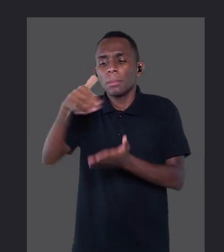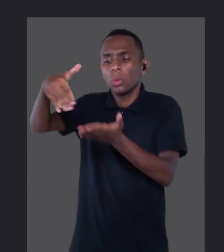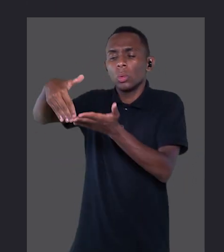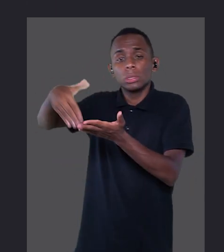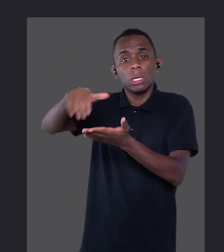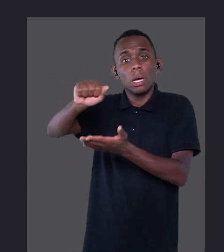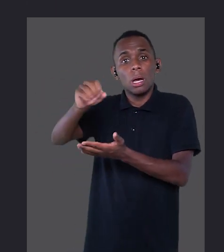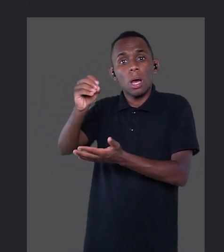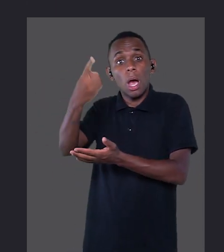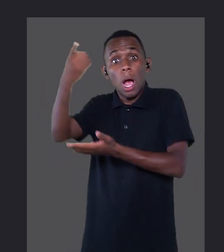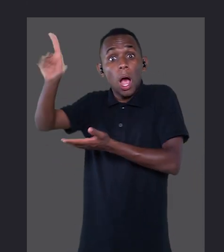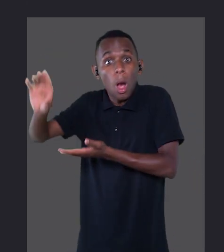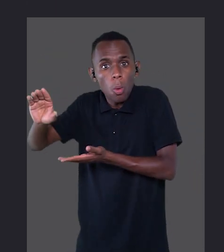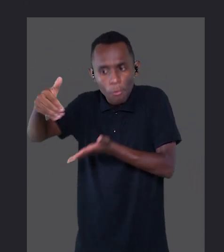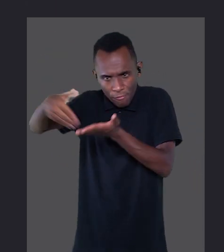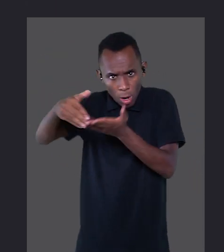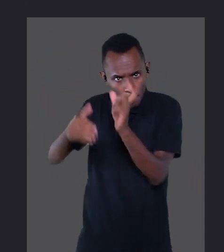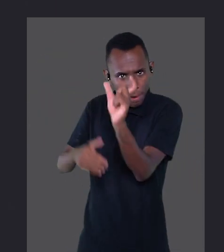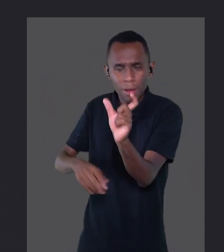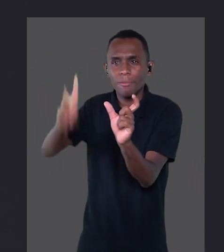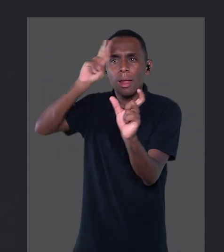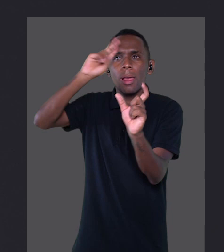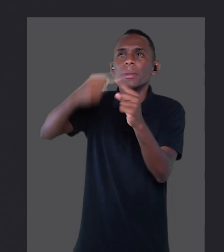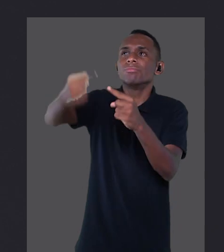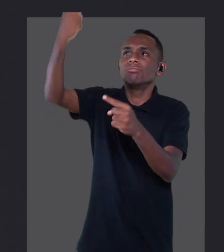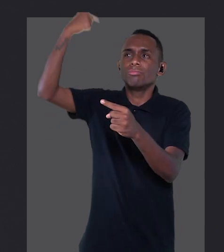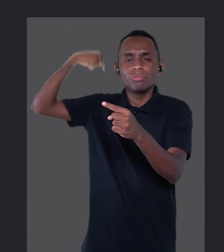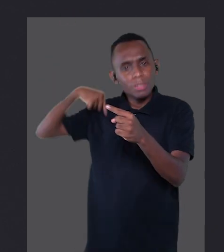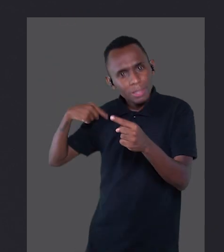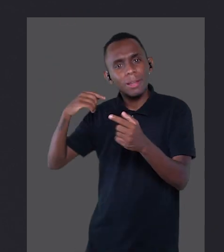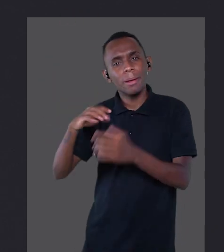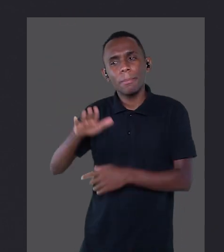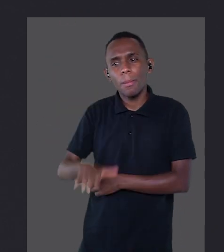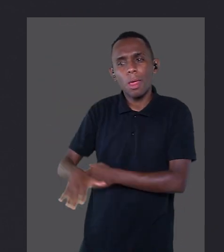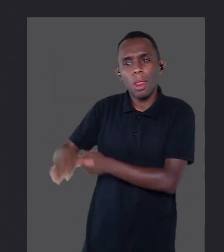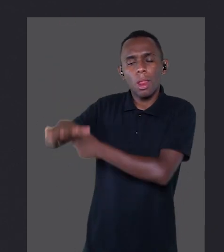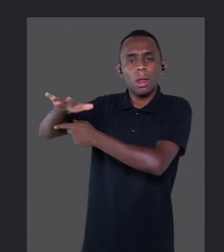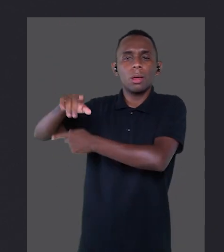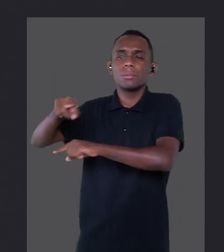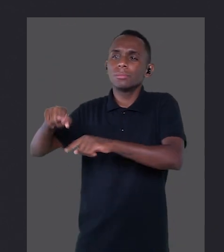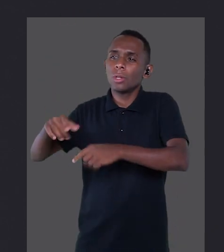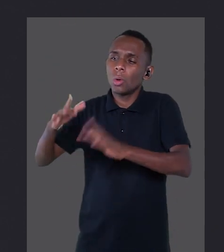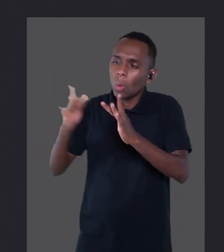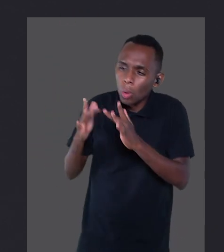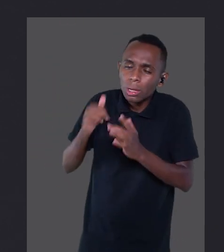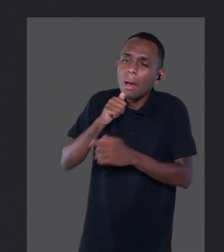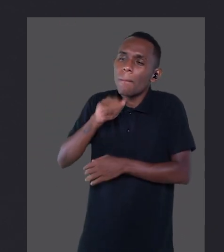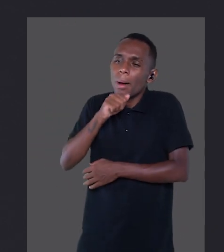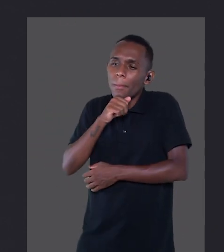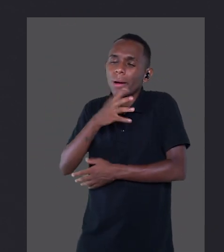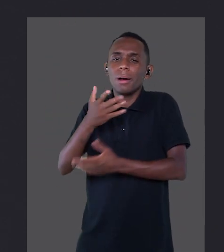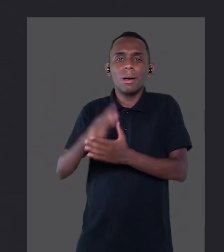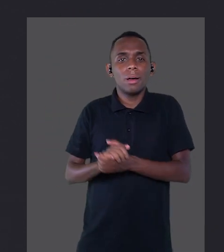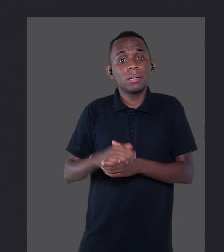delícia. Te remetem à infância, ao colo da sua mãe. As rimas